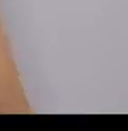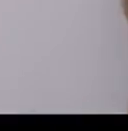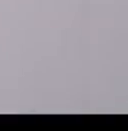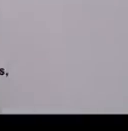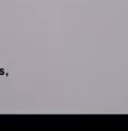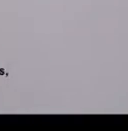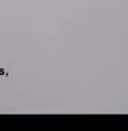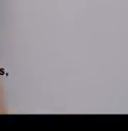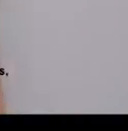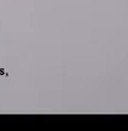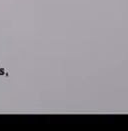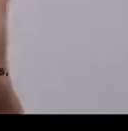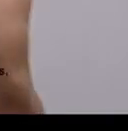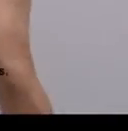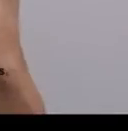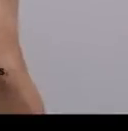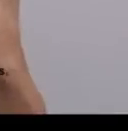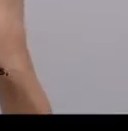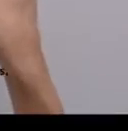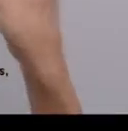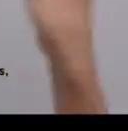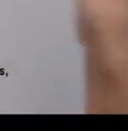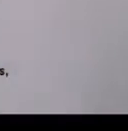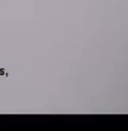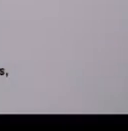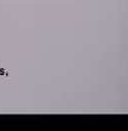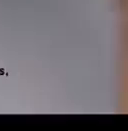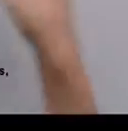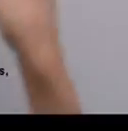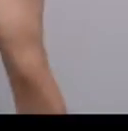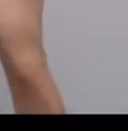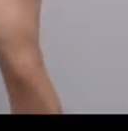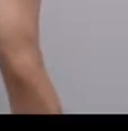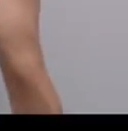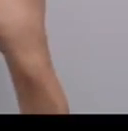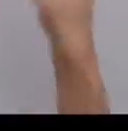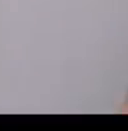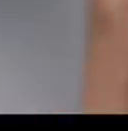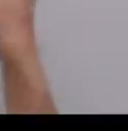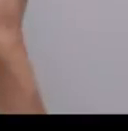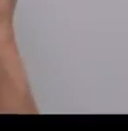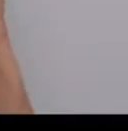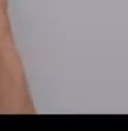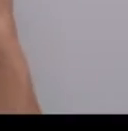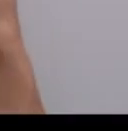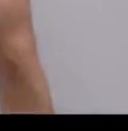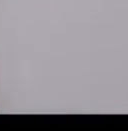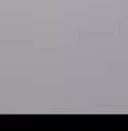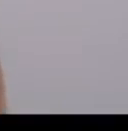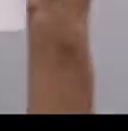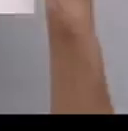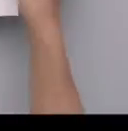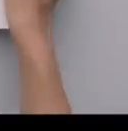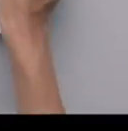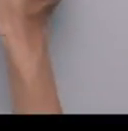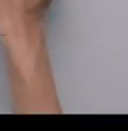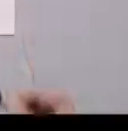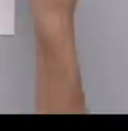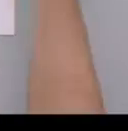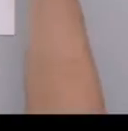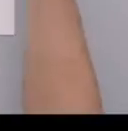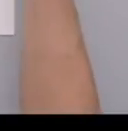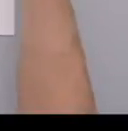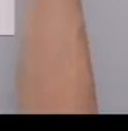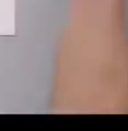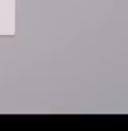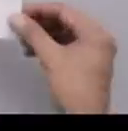julgar as eleições. A Justiça Eleitoral é composta pelos cartórios eleitorais, TREs e TSE. O TSE fica em Brasília,